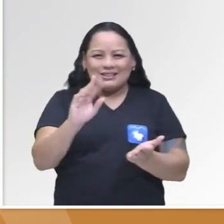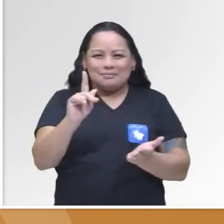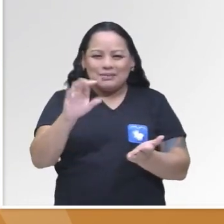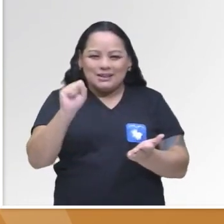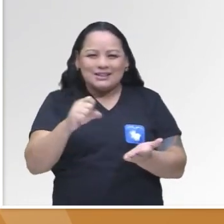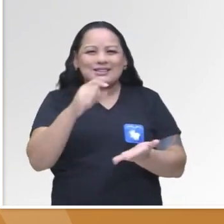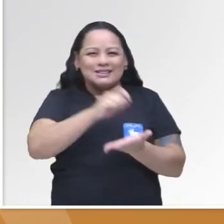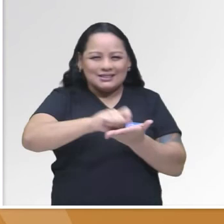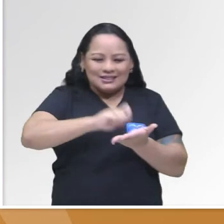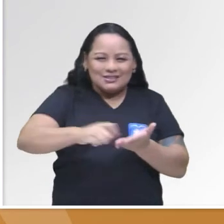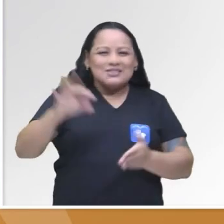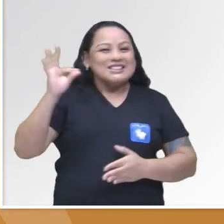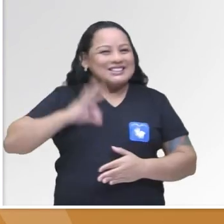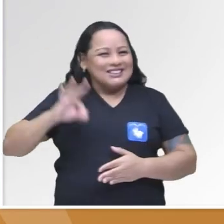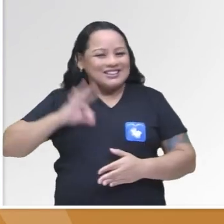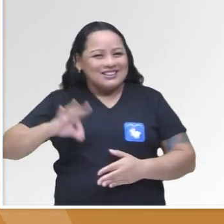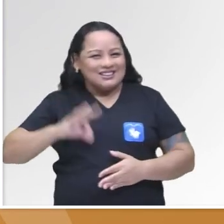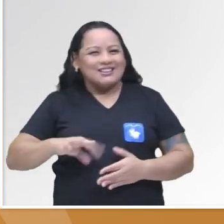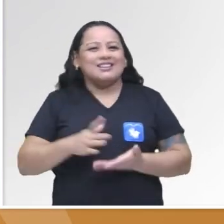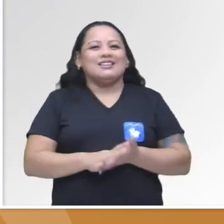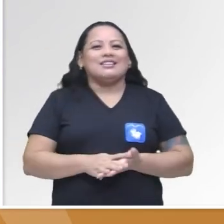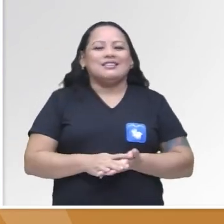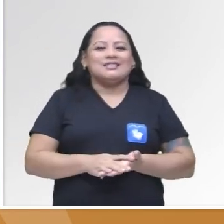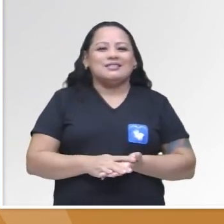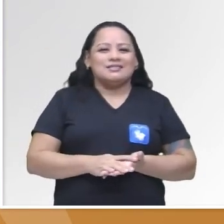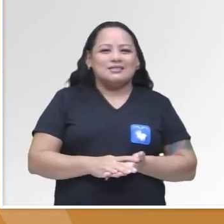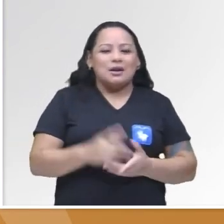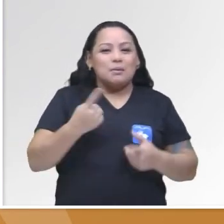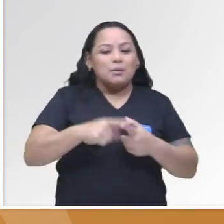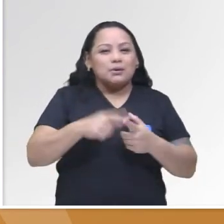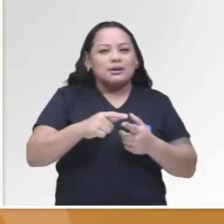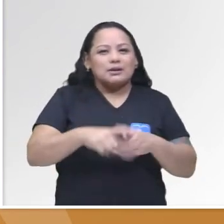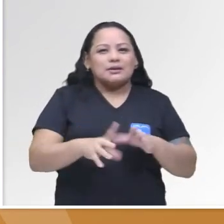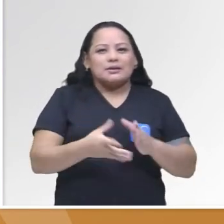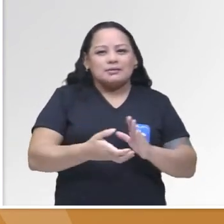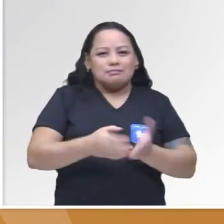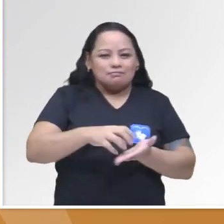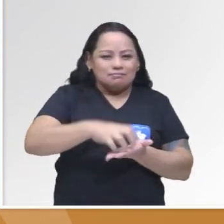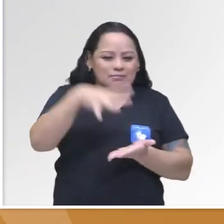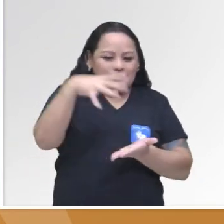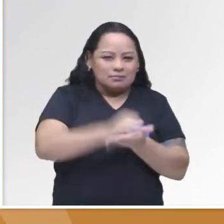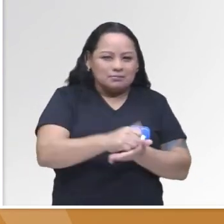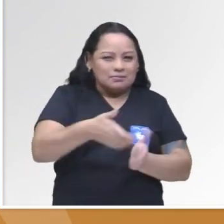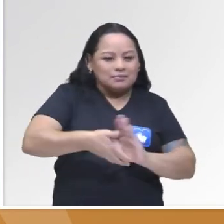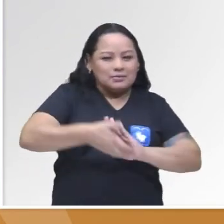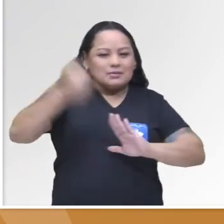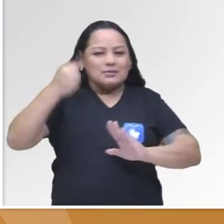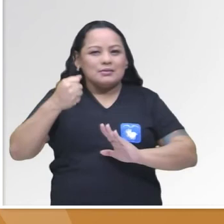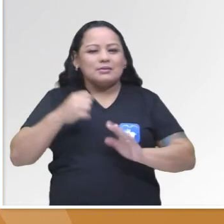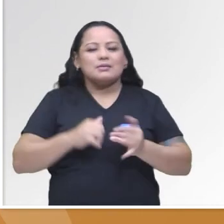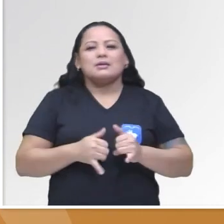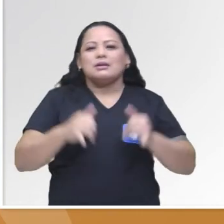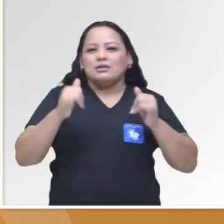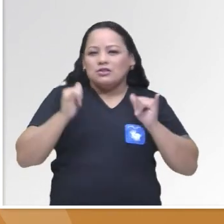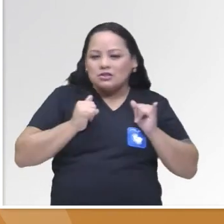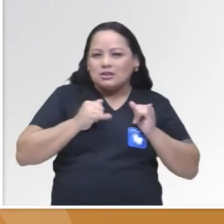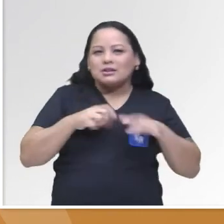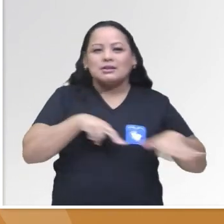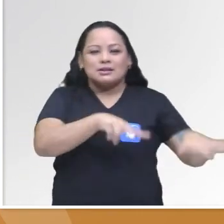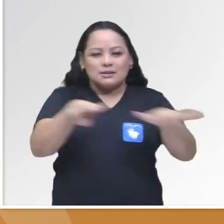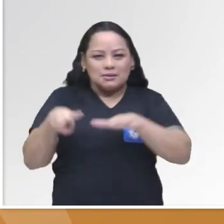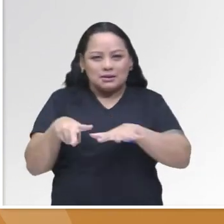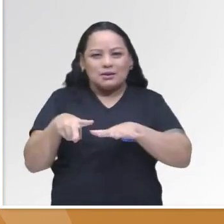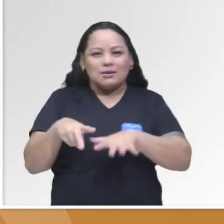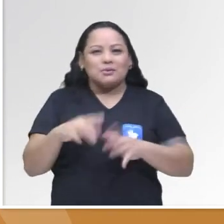você tem salário mínimo, indenização por demissão sem justa causa, descanso semanal, férias remuneradas, você